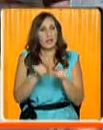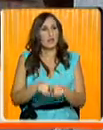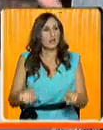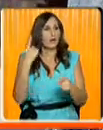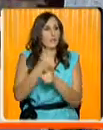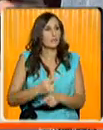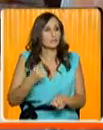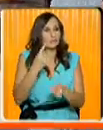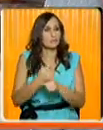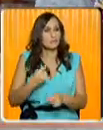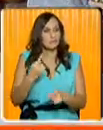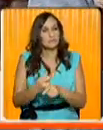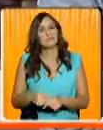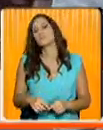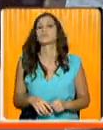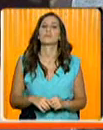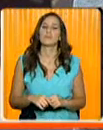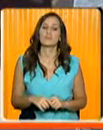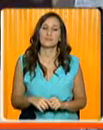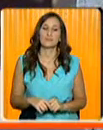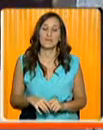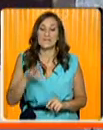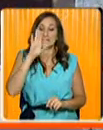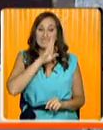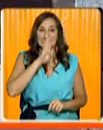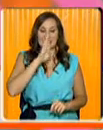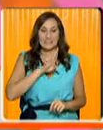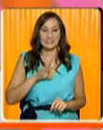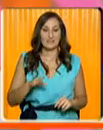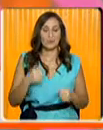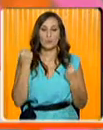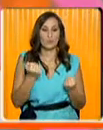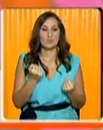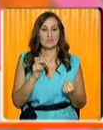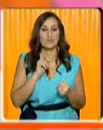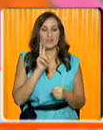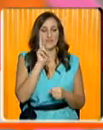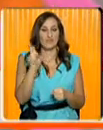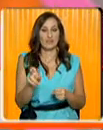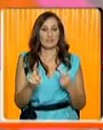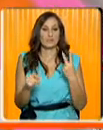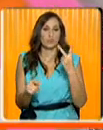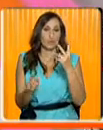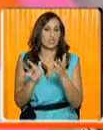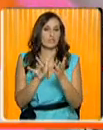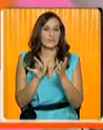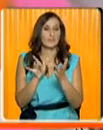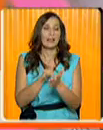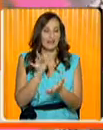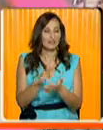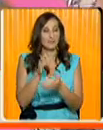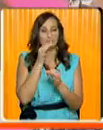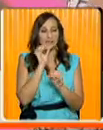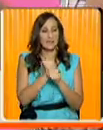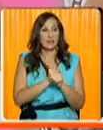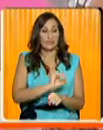dar mesmo mais coisa, menos coisa, pronto. Muito bem, pronto. Quem não conseguir para já ir ver a peça, tem dois magníficos livros